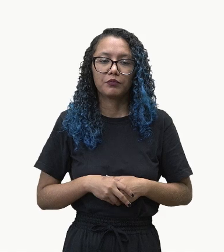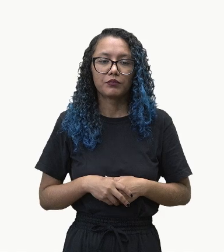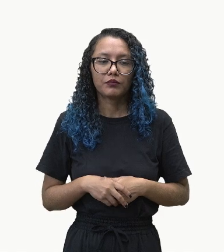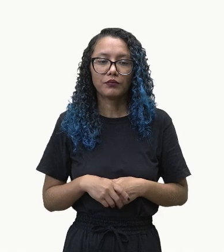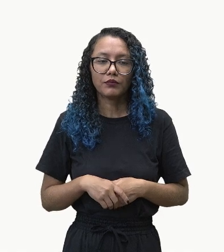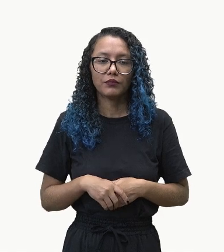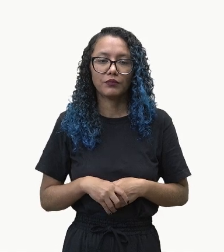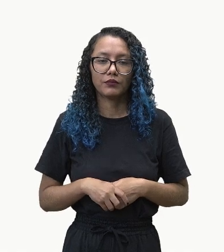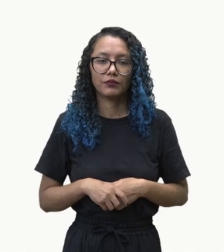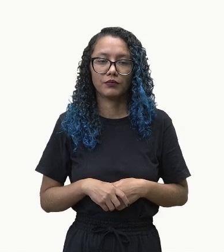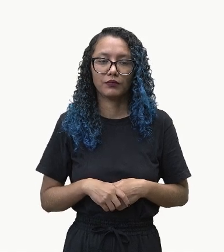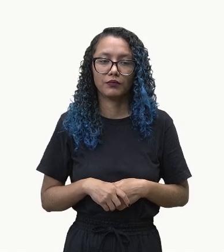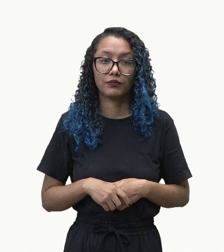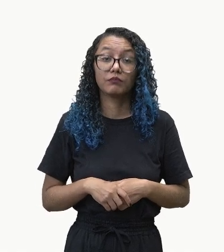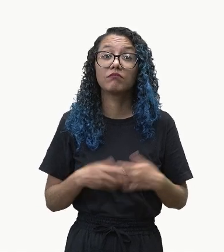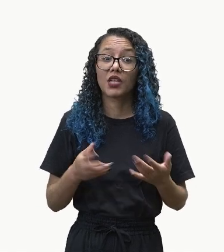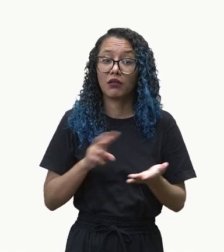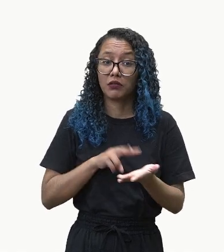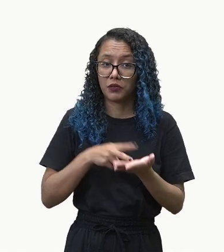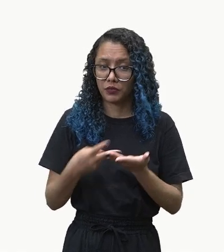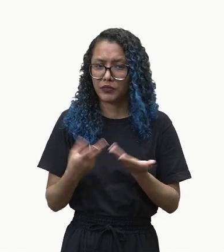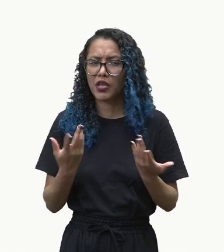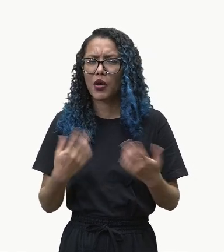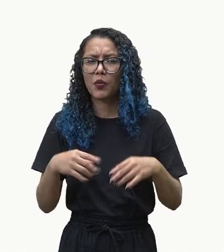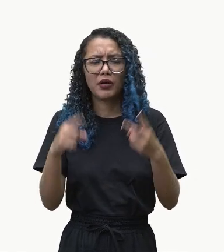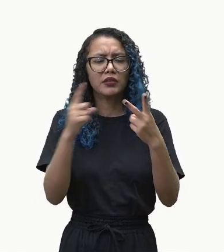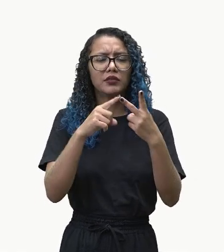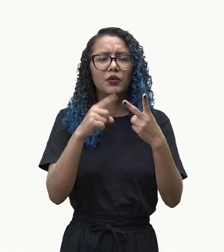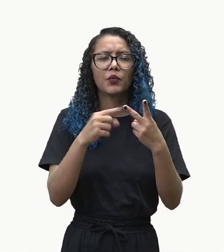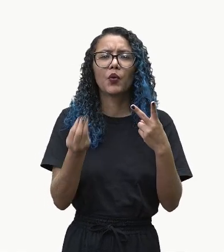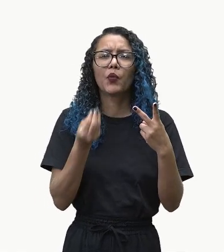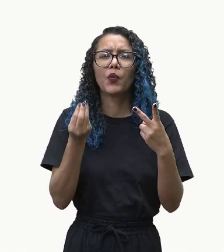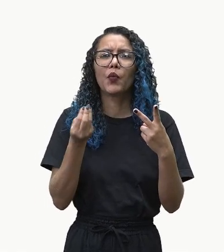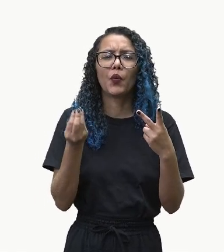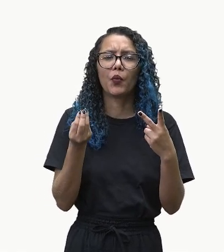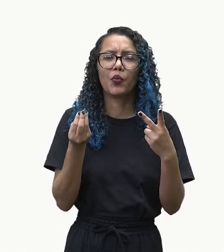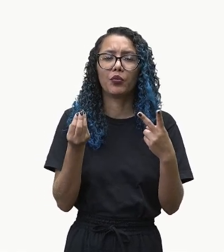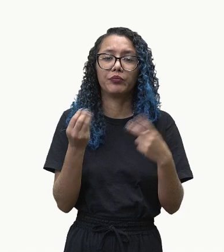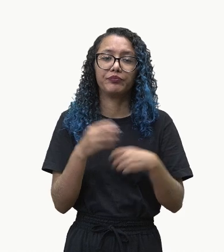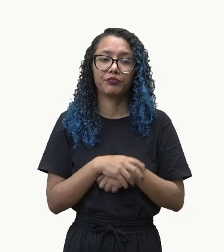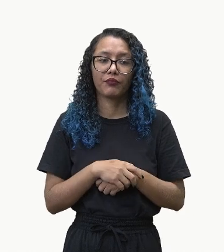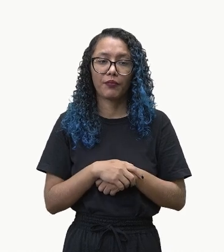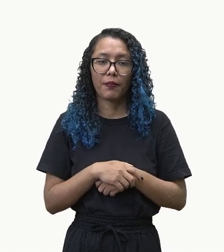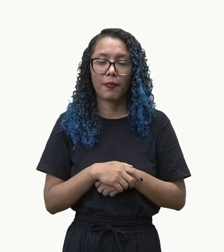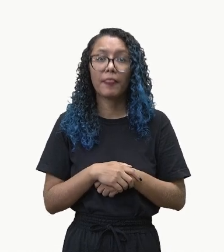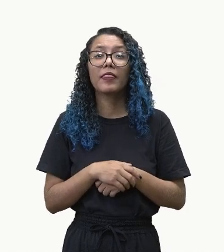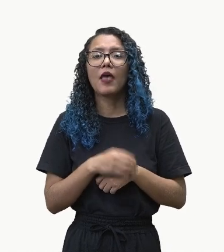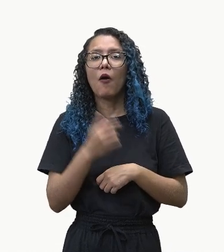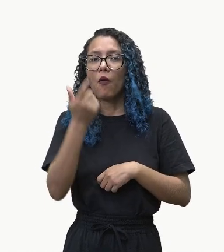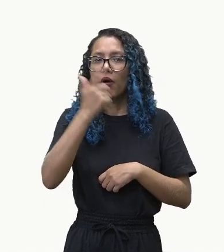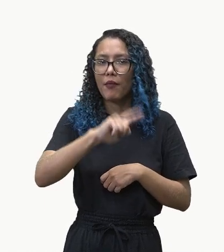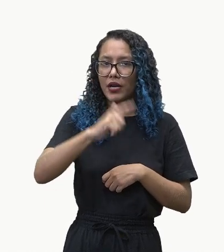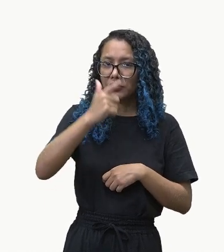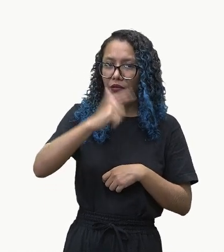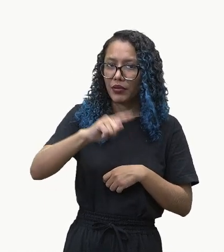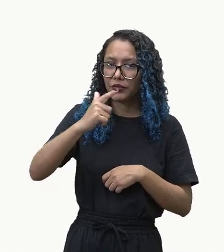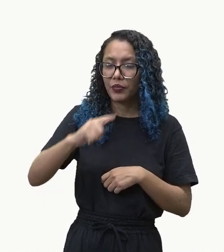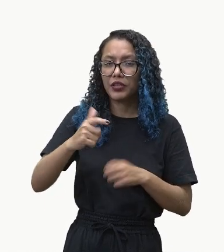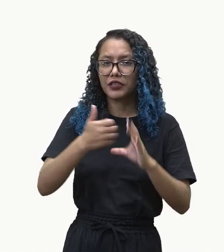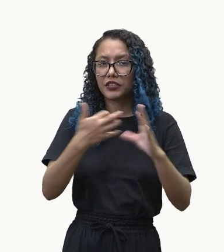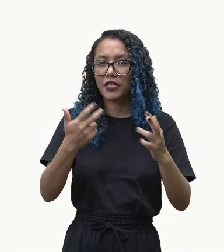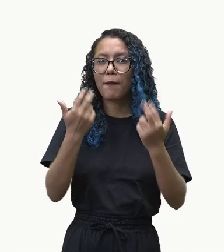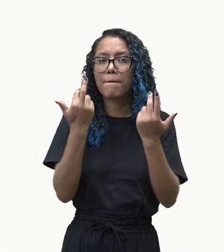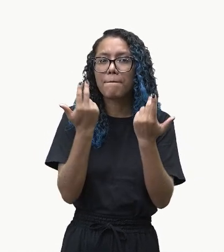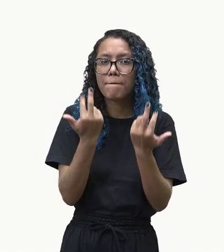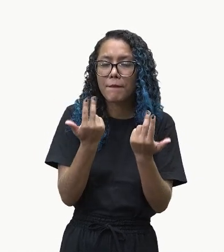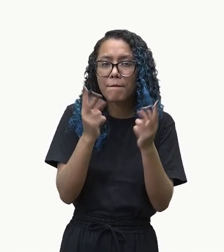sua importância. Então, uma estrutura recorrente vai ter aquela repetição constantemente das mesmas